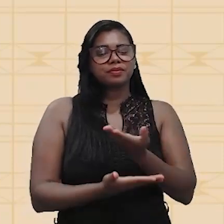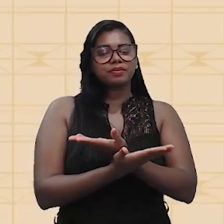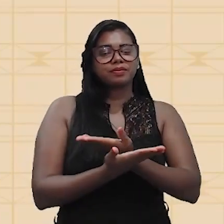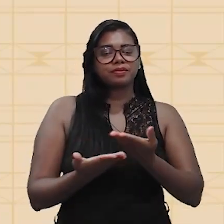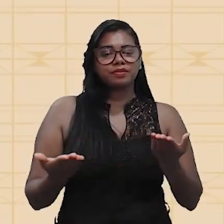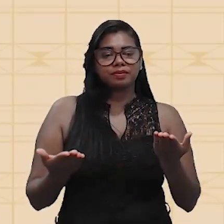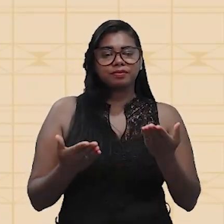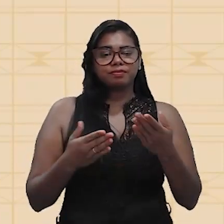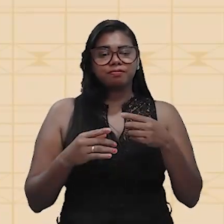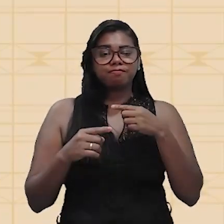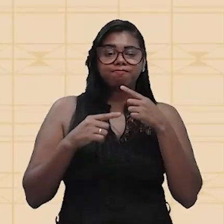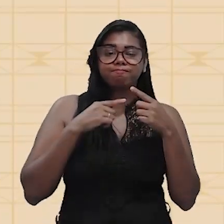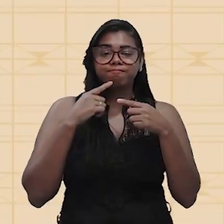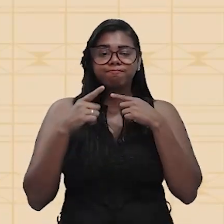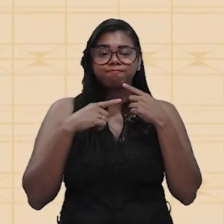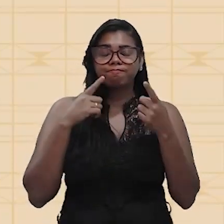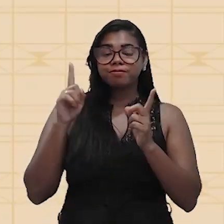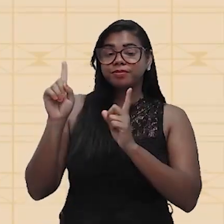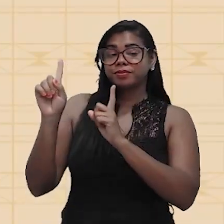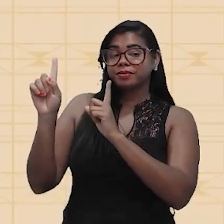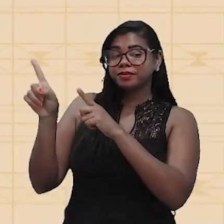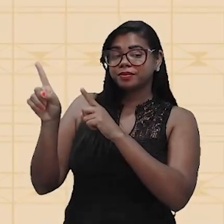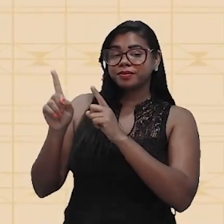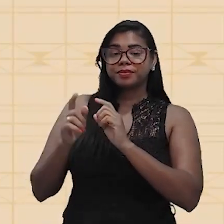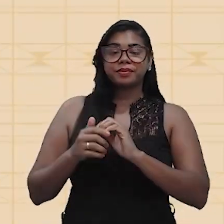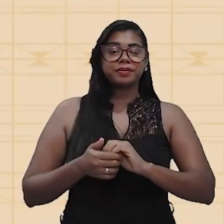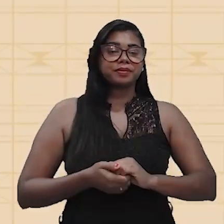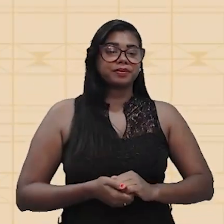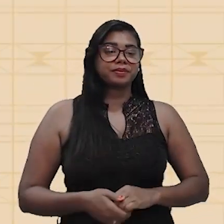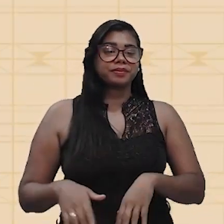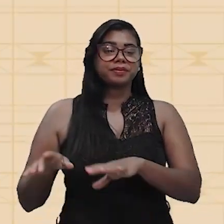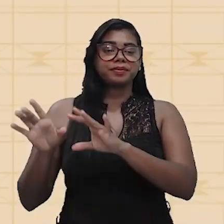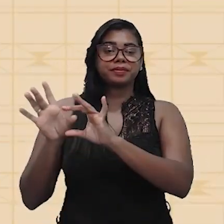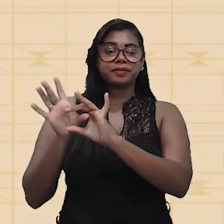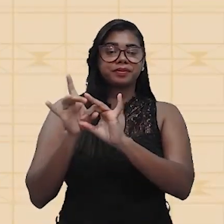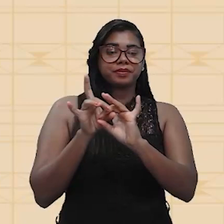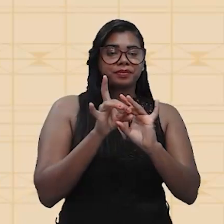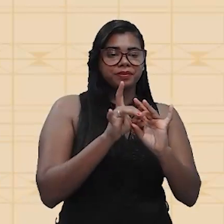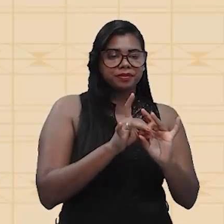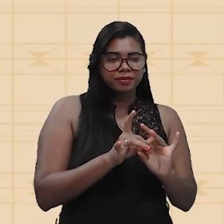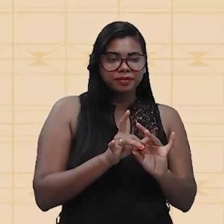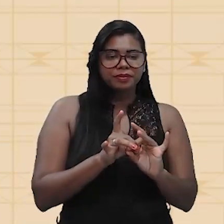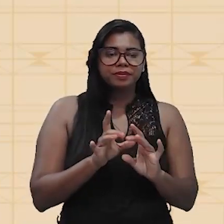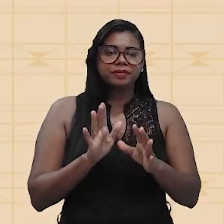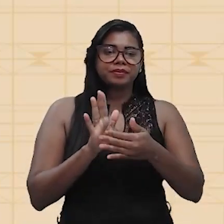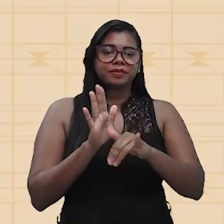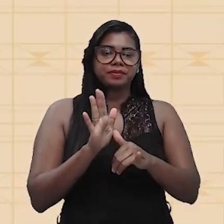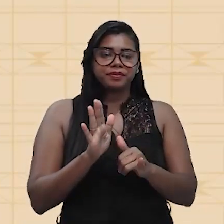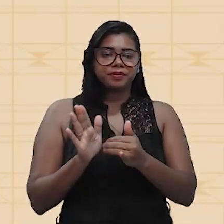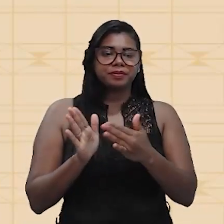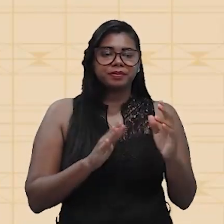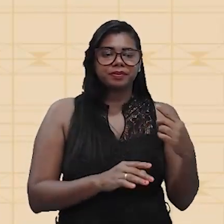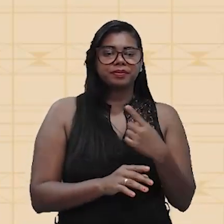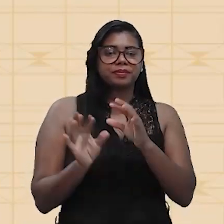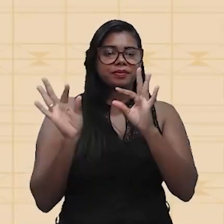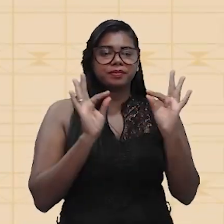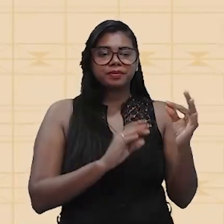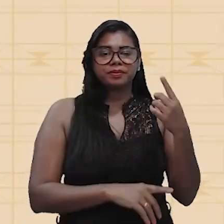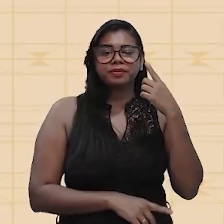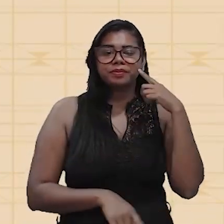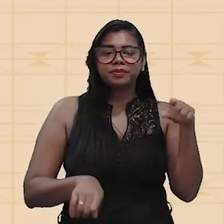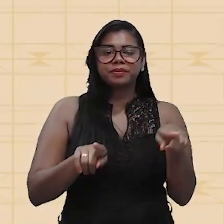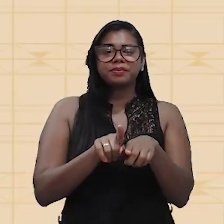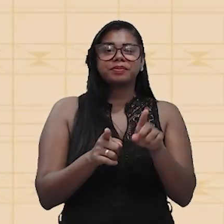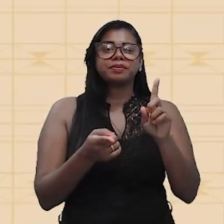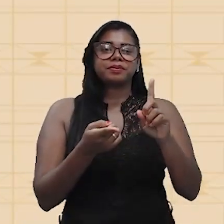confunda, apesar que no conteúdo de resistores, nós também vimos associação em série e em